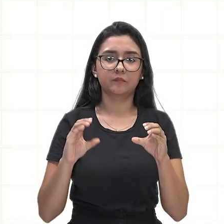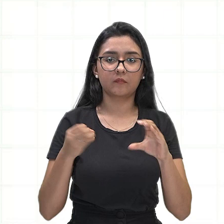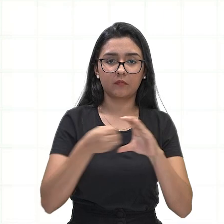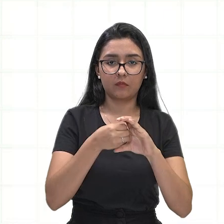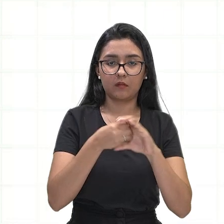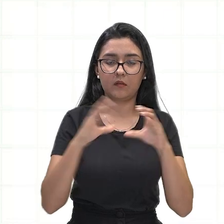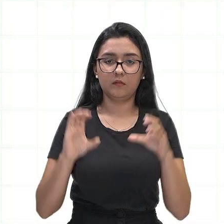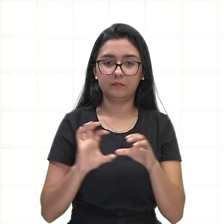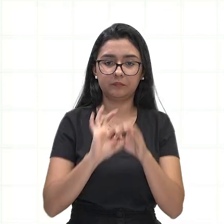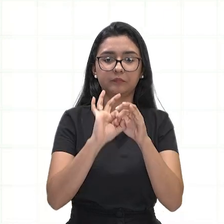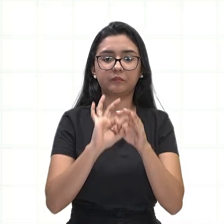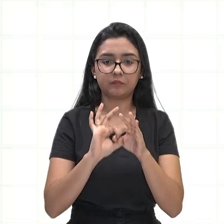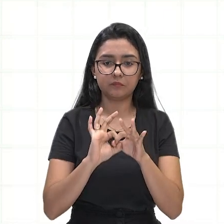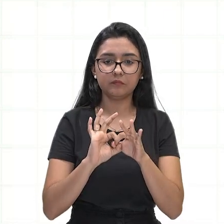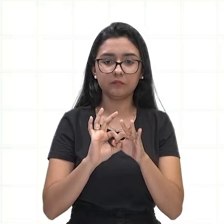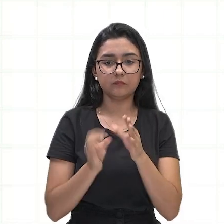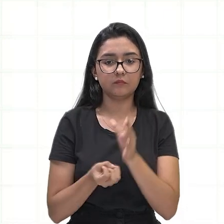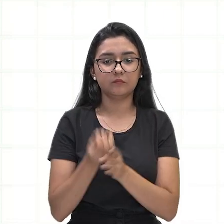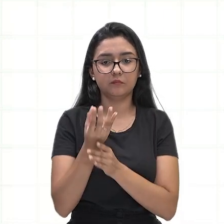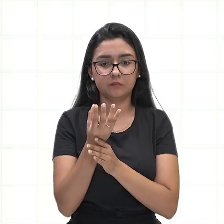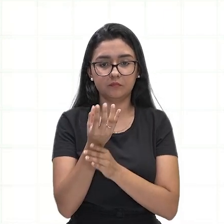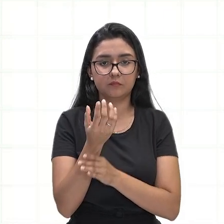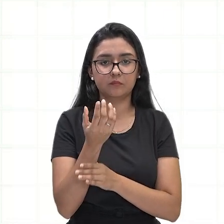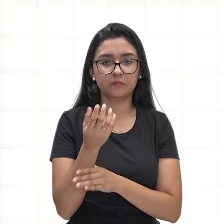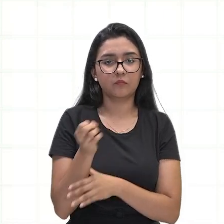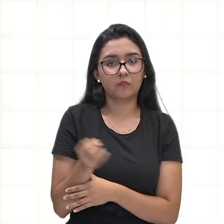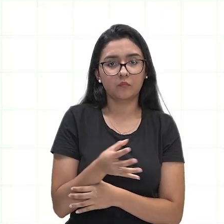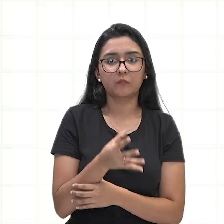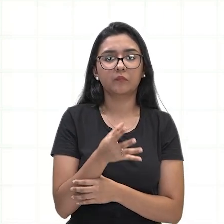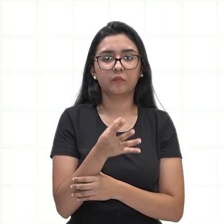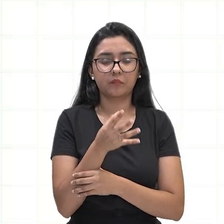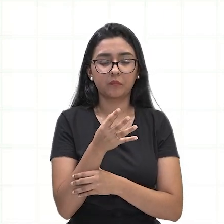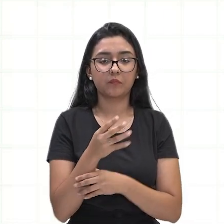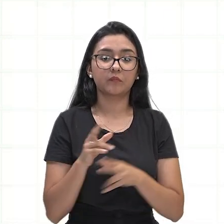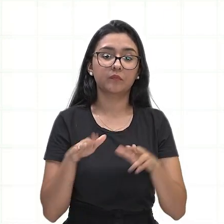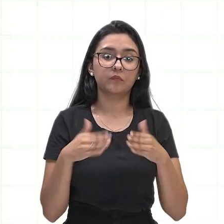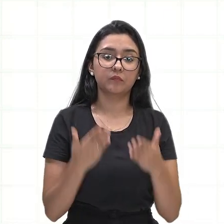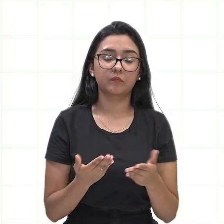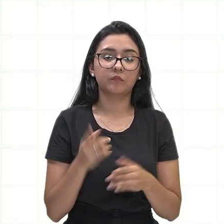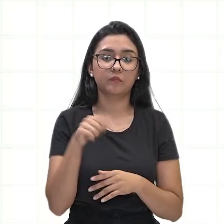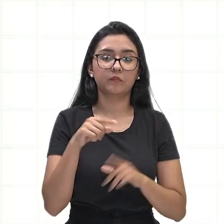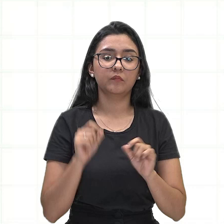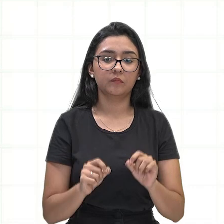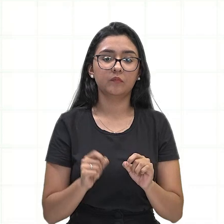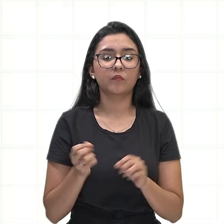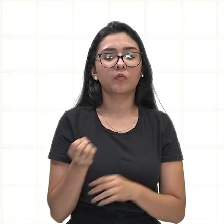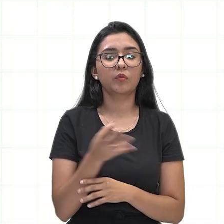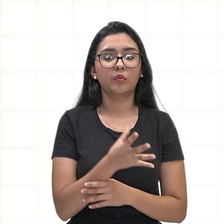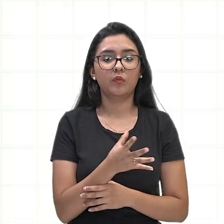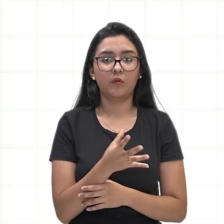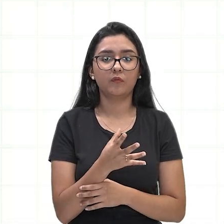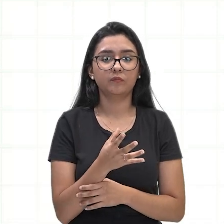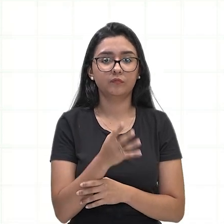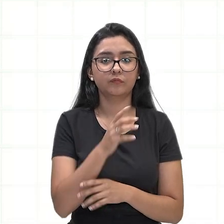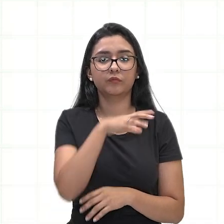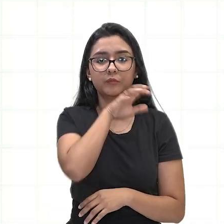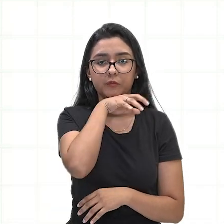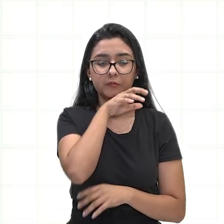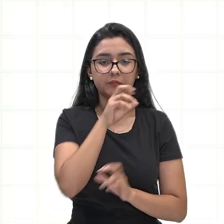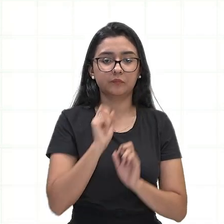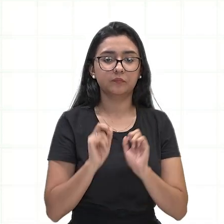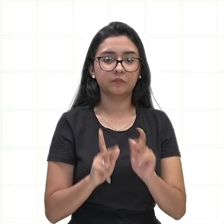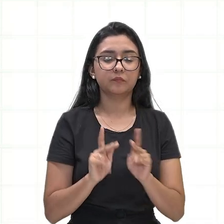ali uma célula ovo, que vai dar origem a um embrião, né? E aí, por conta disso, vai formar um novo